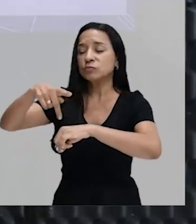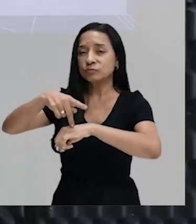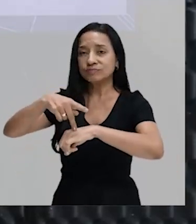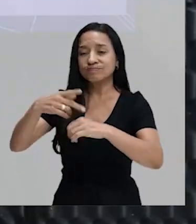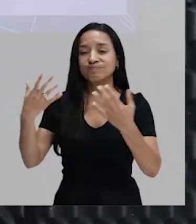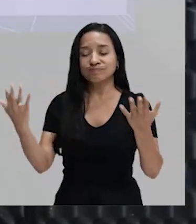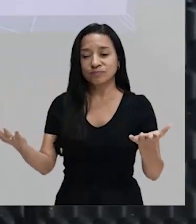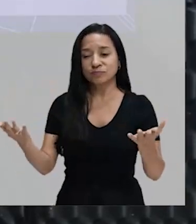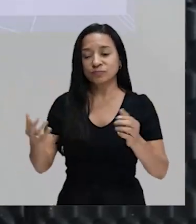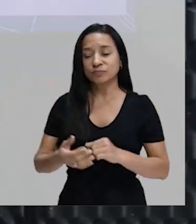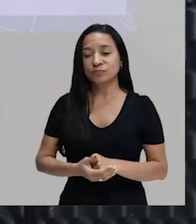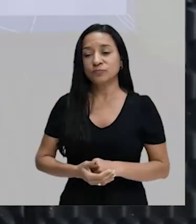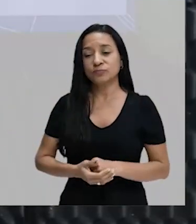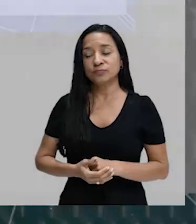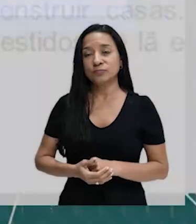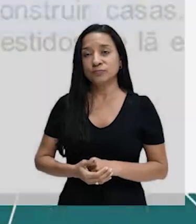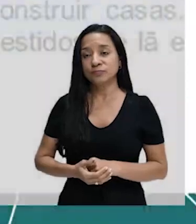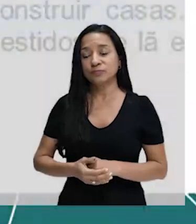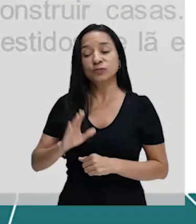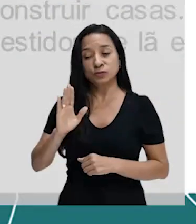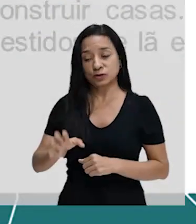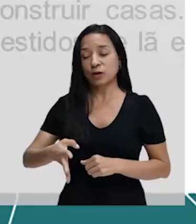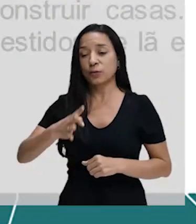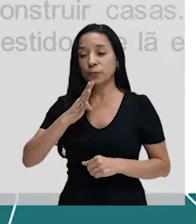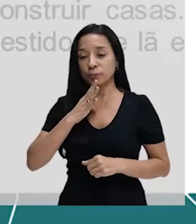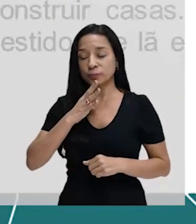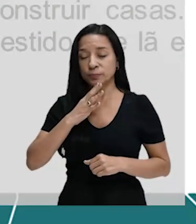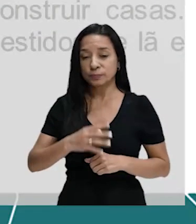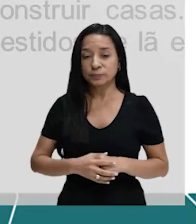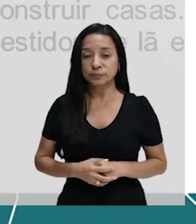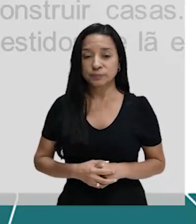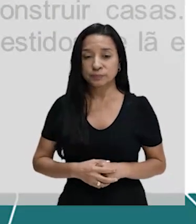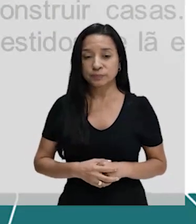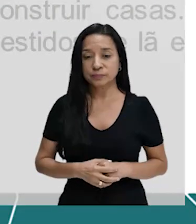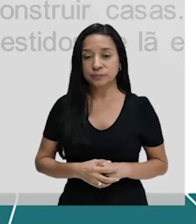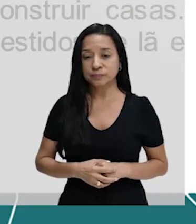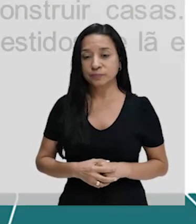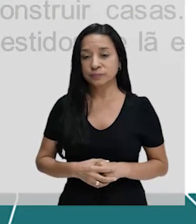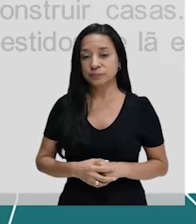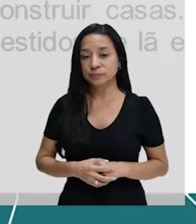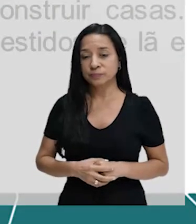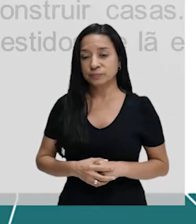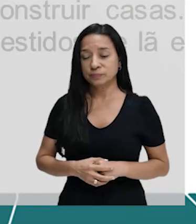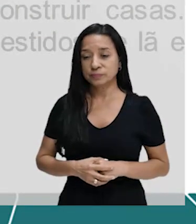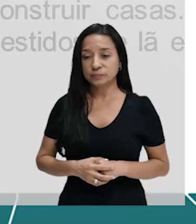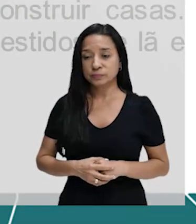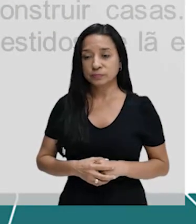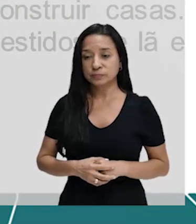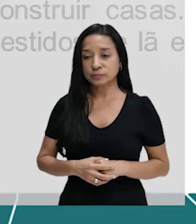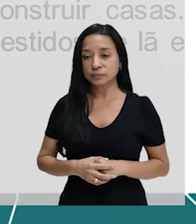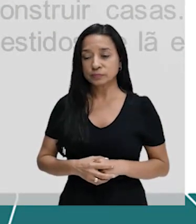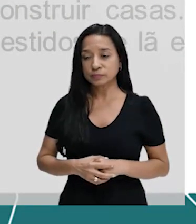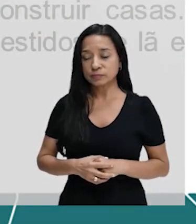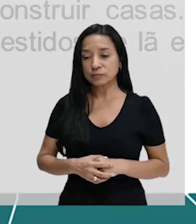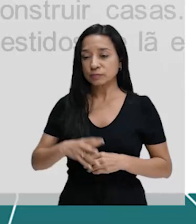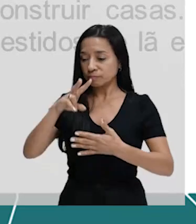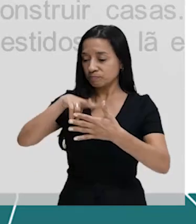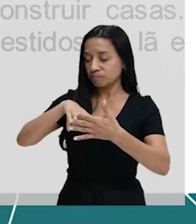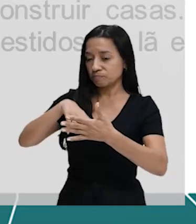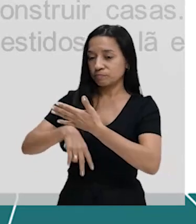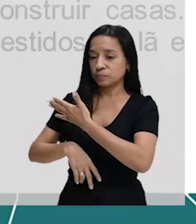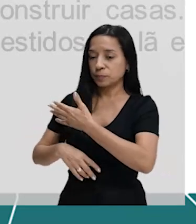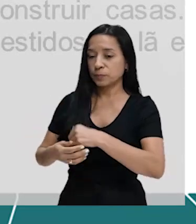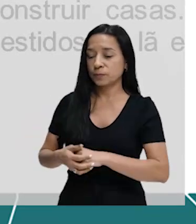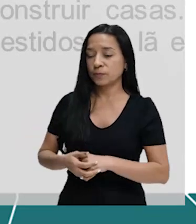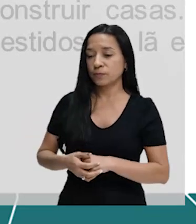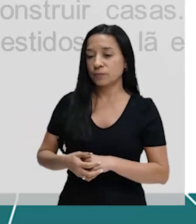né? Já nós vamos chegar lá. Mamo Capac foi para o norte e Mama Oclo ao sul do vale.